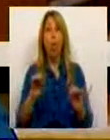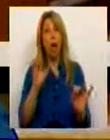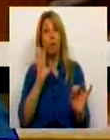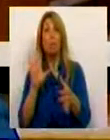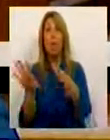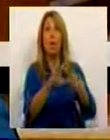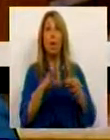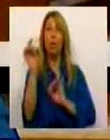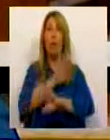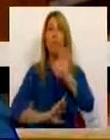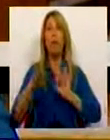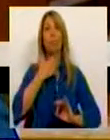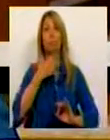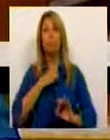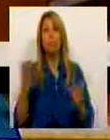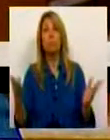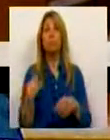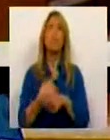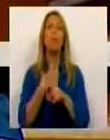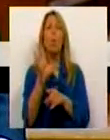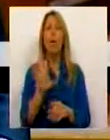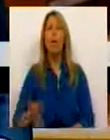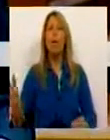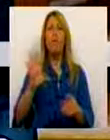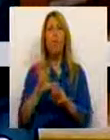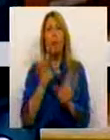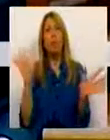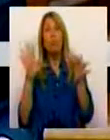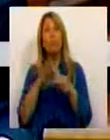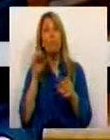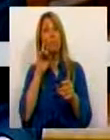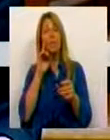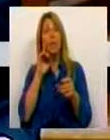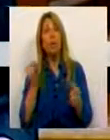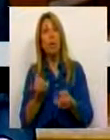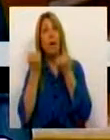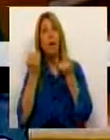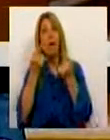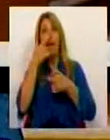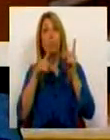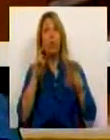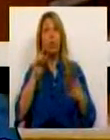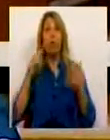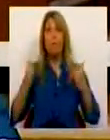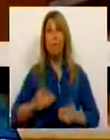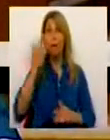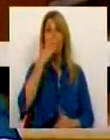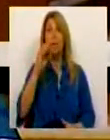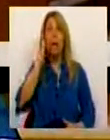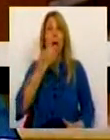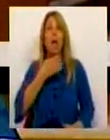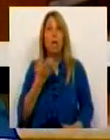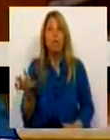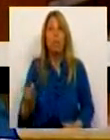Europeia. Decorrem de esta não dispor dos mecanismos adequados para salvaguardar os mais desprotegidos em situações de crise, sujeitando-os